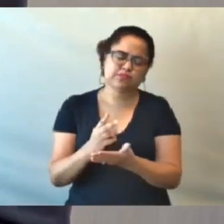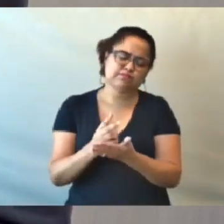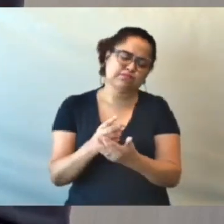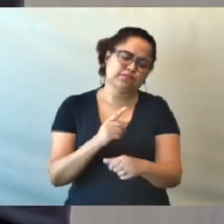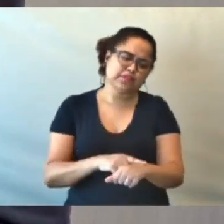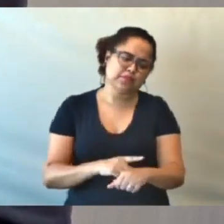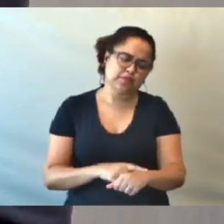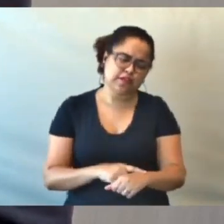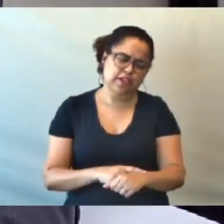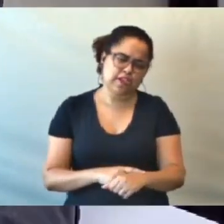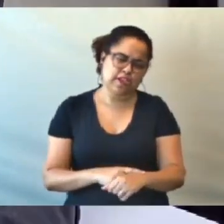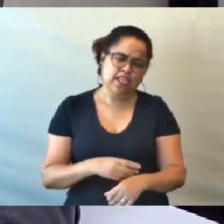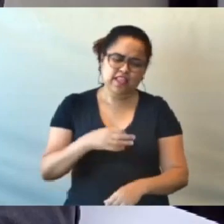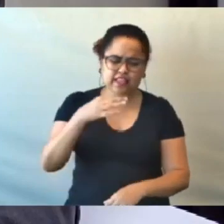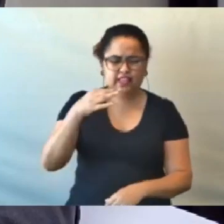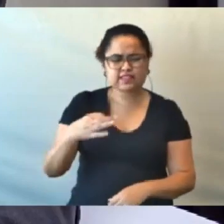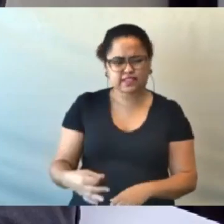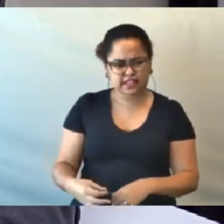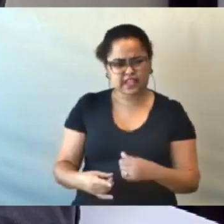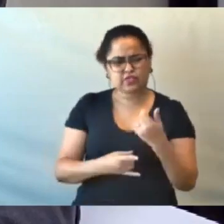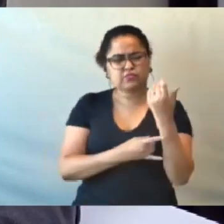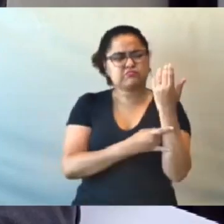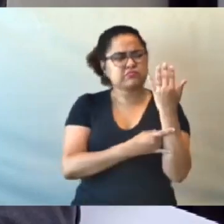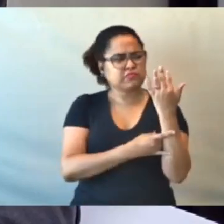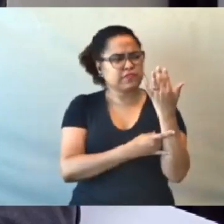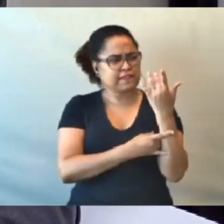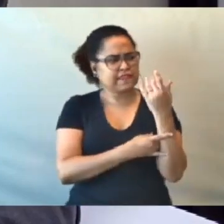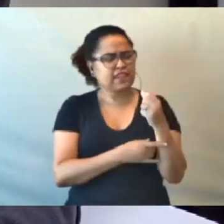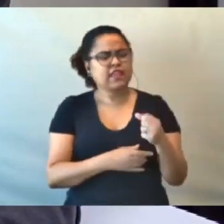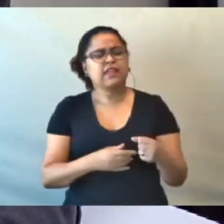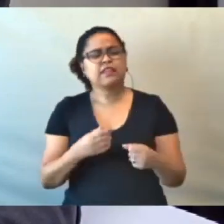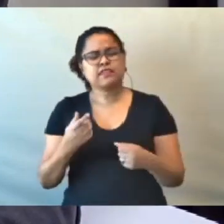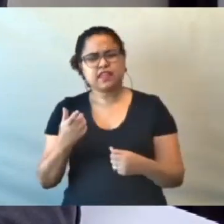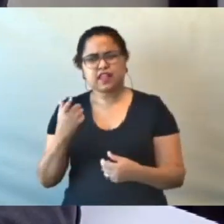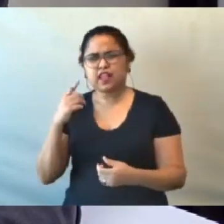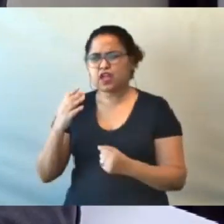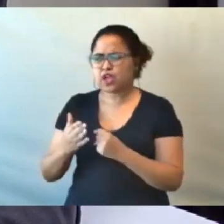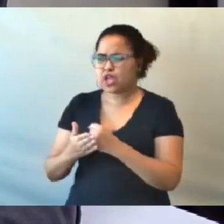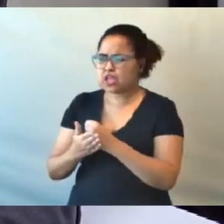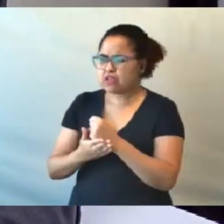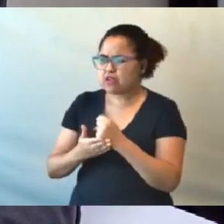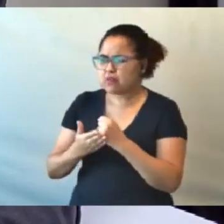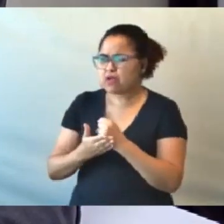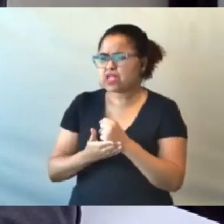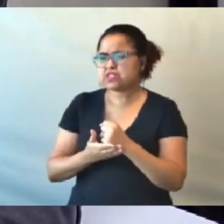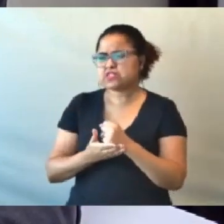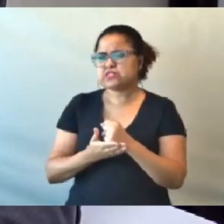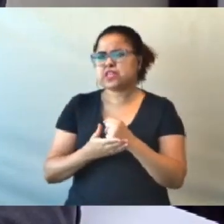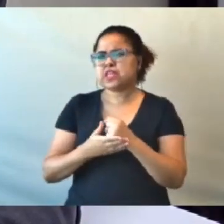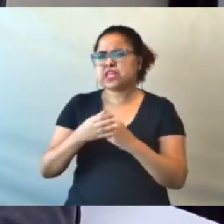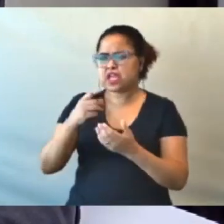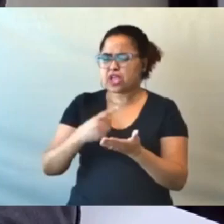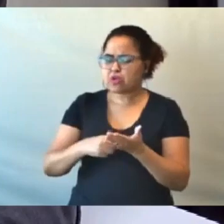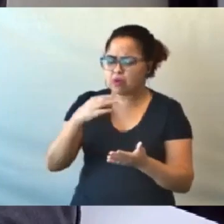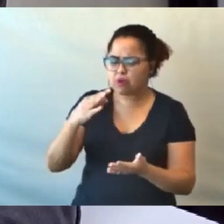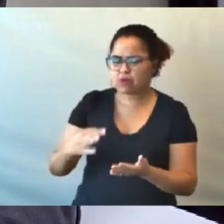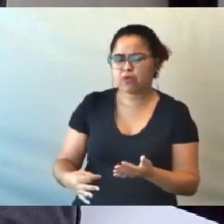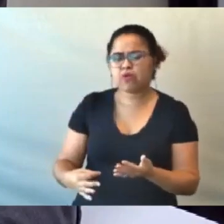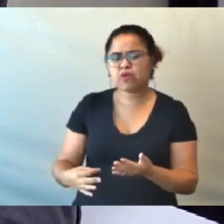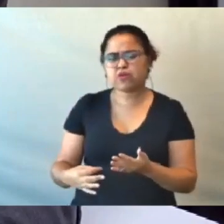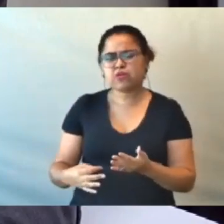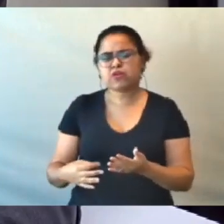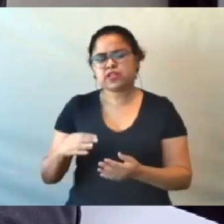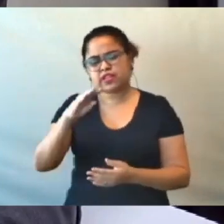respalda todas as ações da Prefeitura de Belo Horizonte na Lagoa da Pampulha? Porque a gente viu inúmeras recomendações dos relatores e que não foram